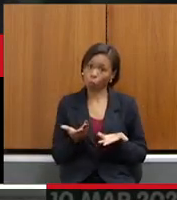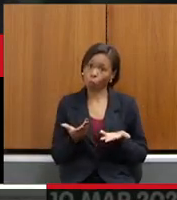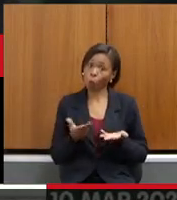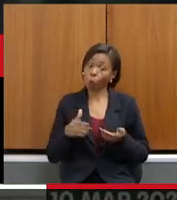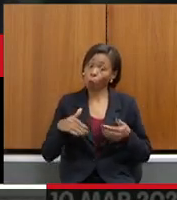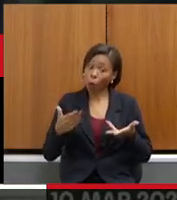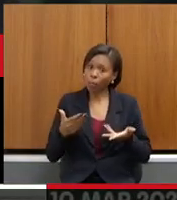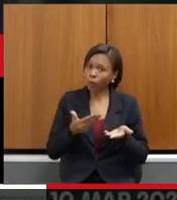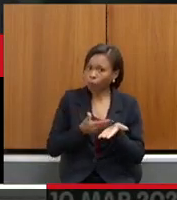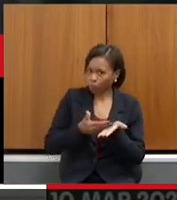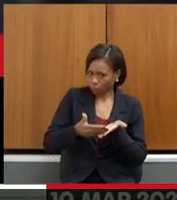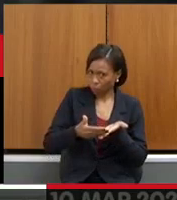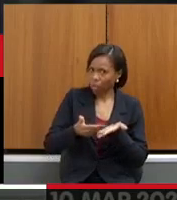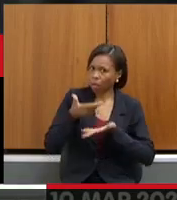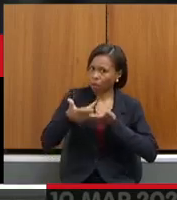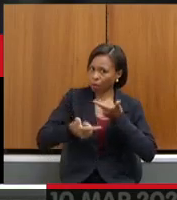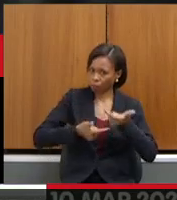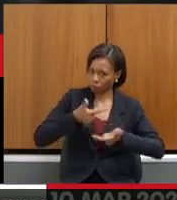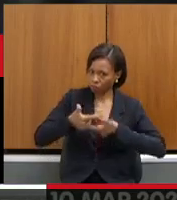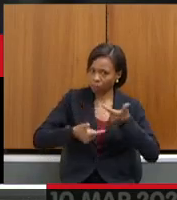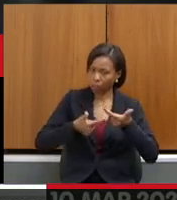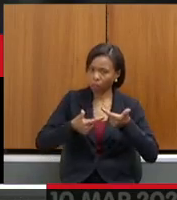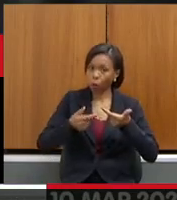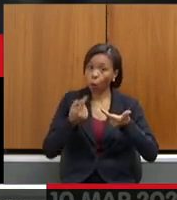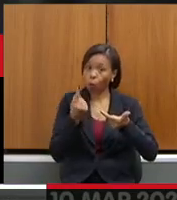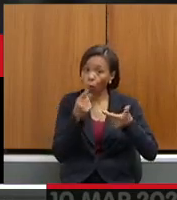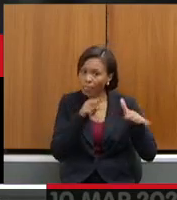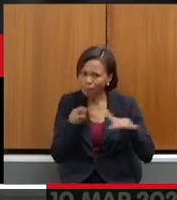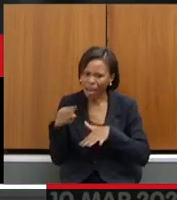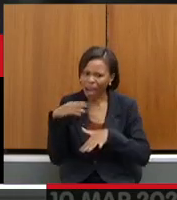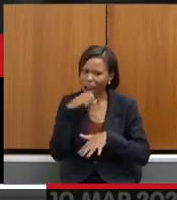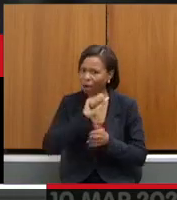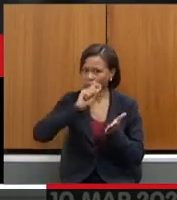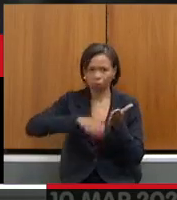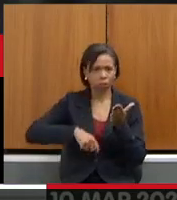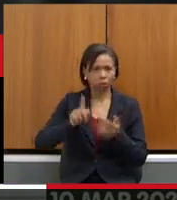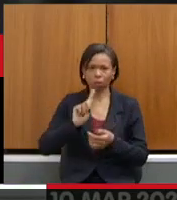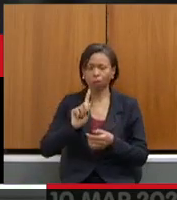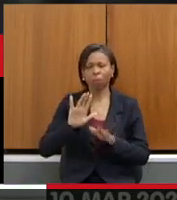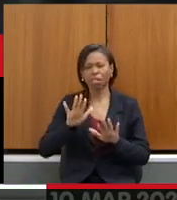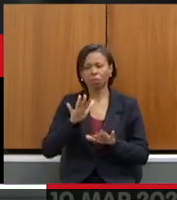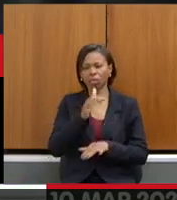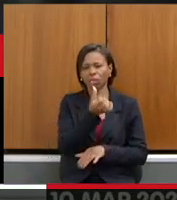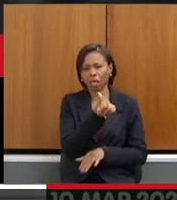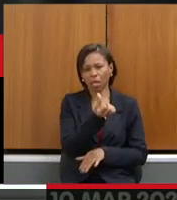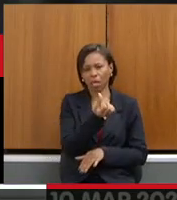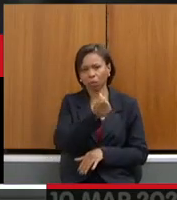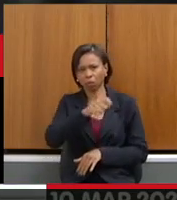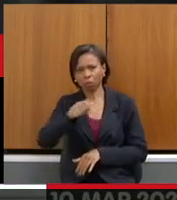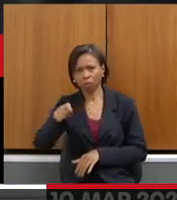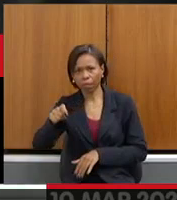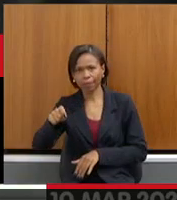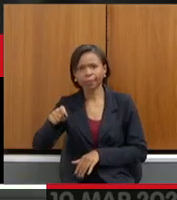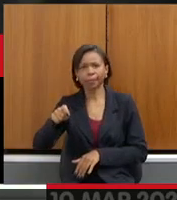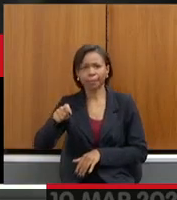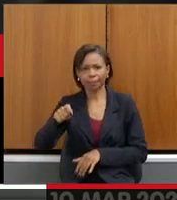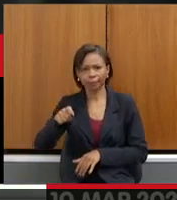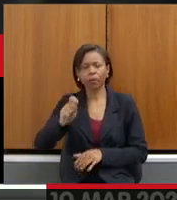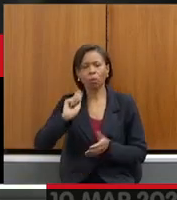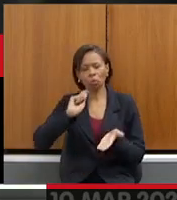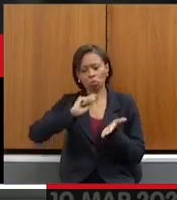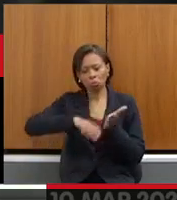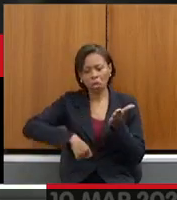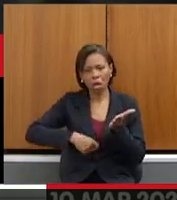claro que não se entra em operação contrato de se não é feito uma semana nós teremos aí pelo menos seis meses tipo de definição do